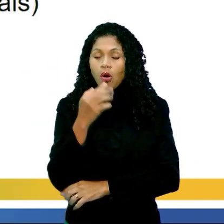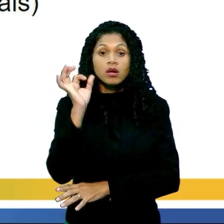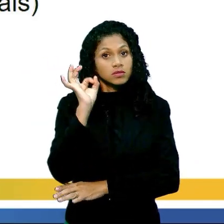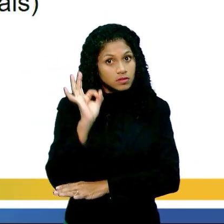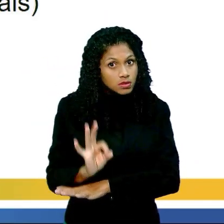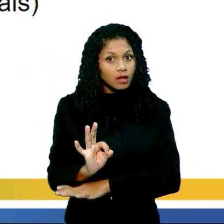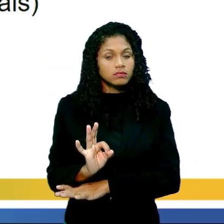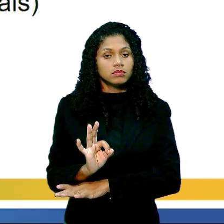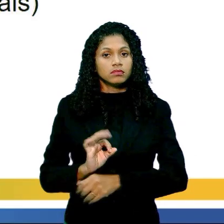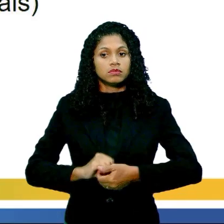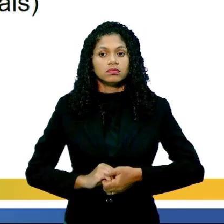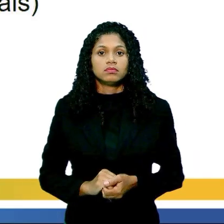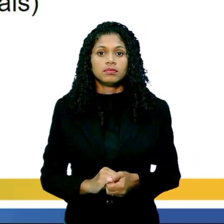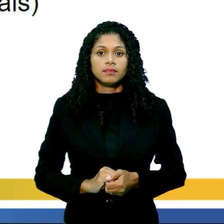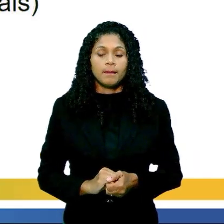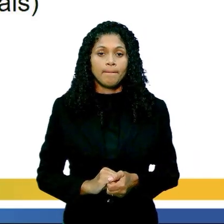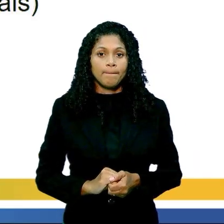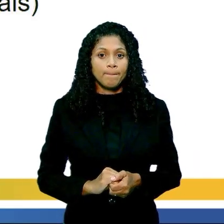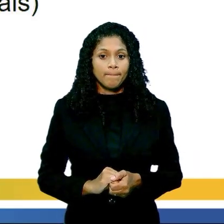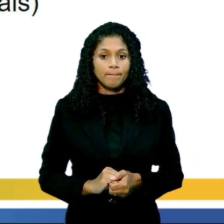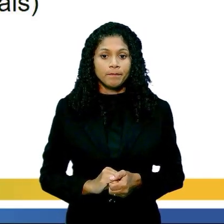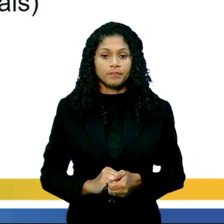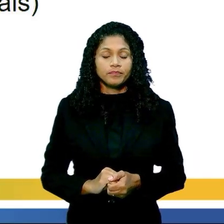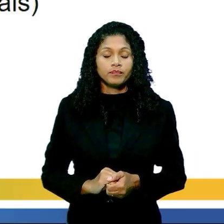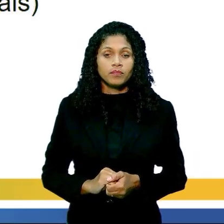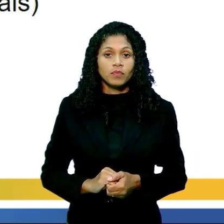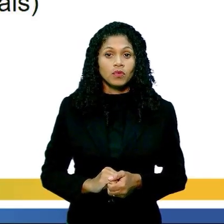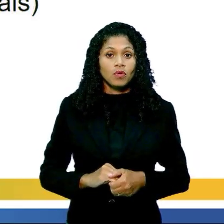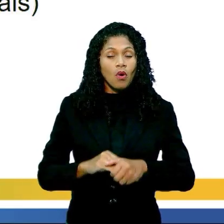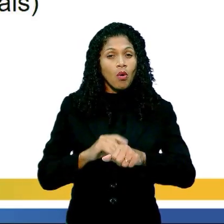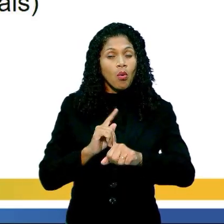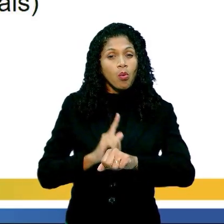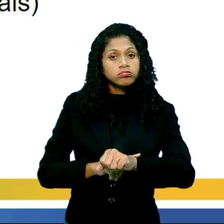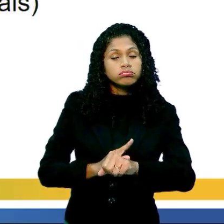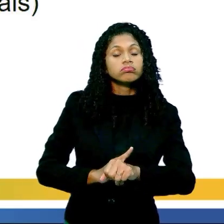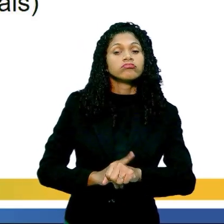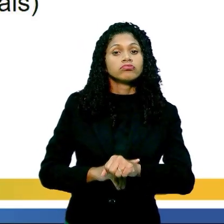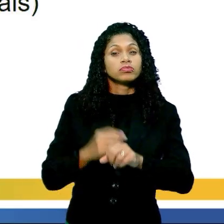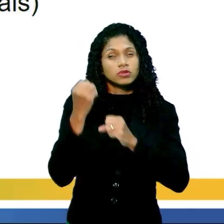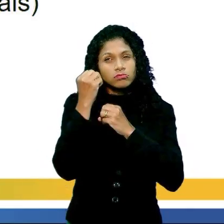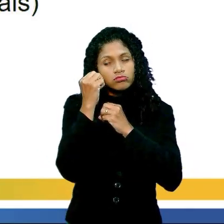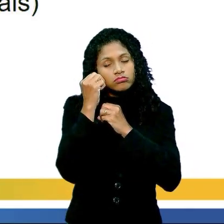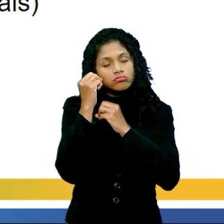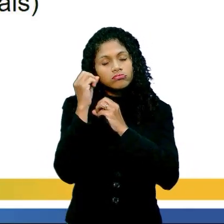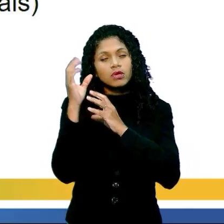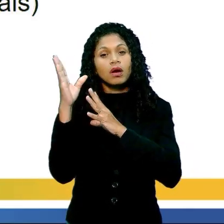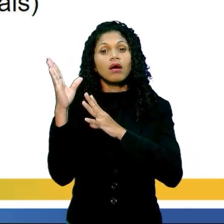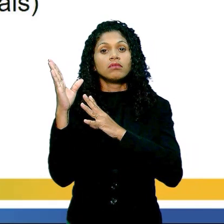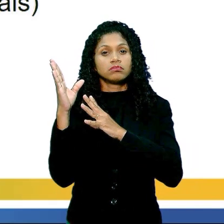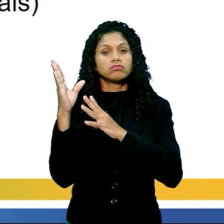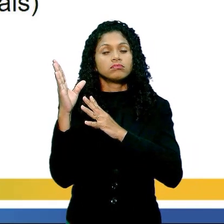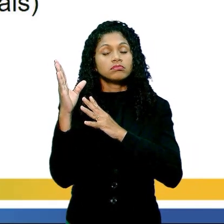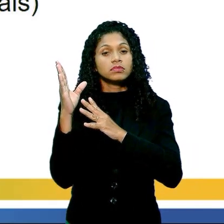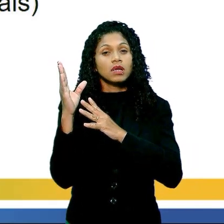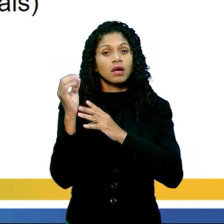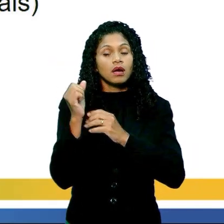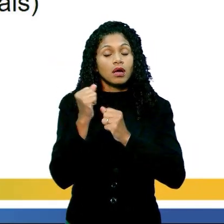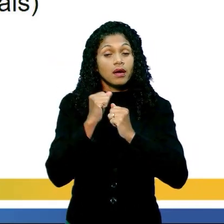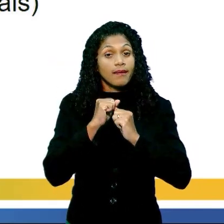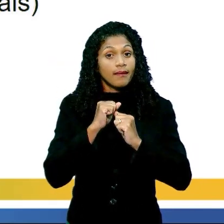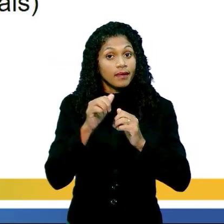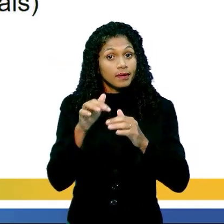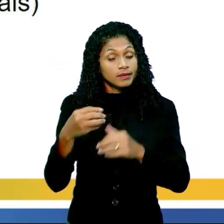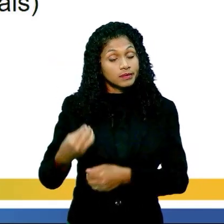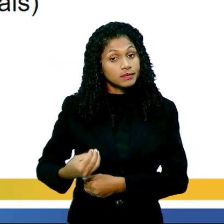o horário de acordar é um hábito, então você vê aí que a frase está escrita no Simple Present,